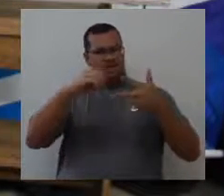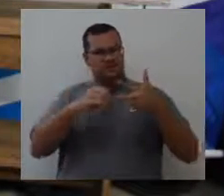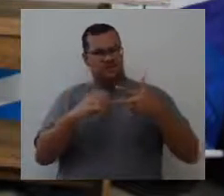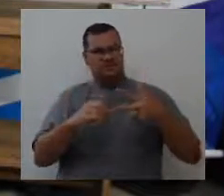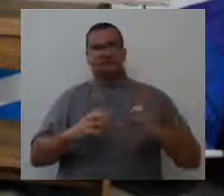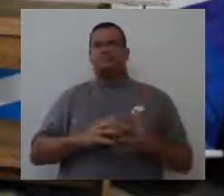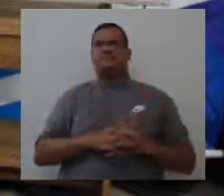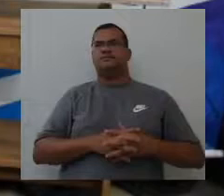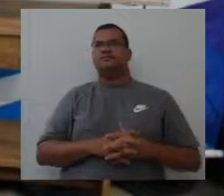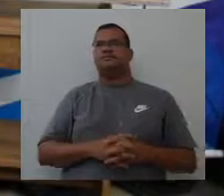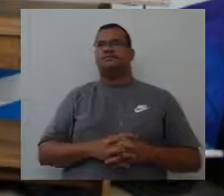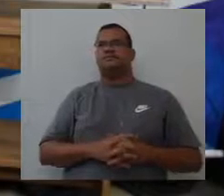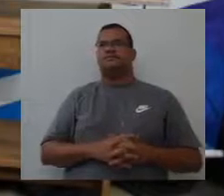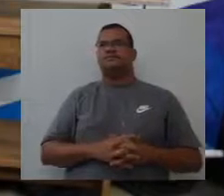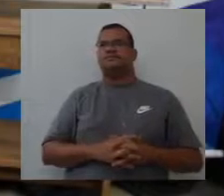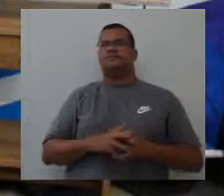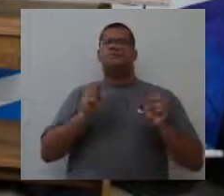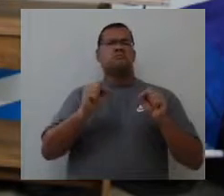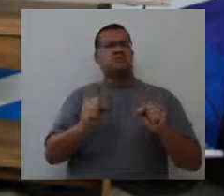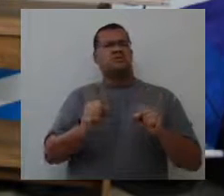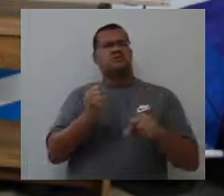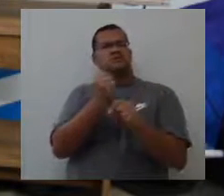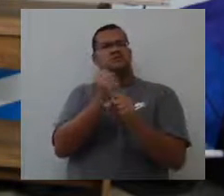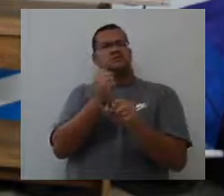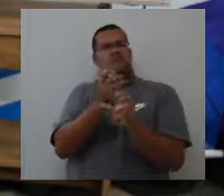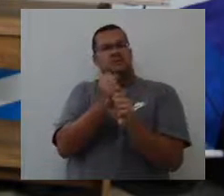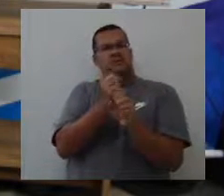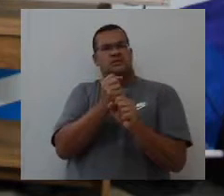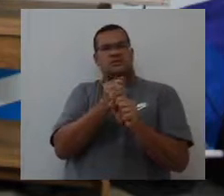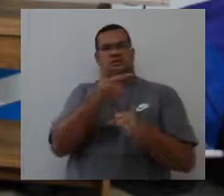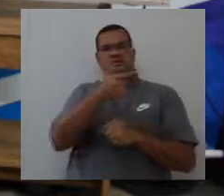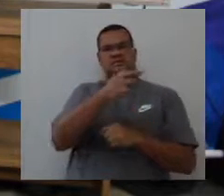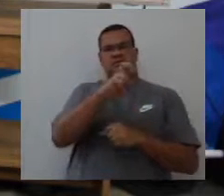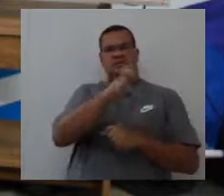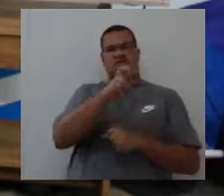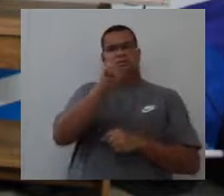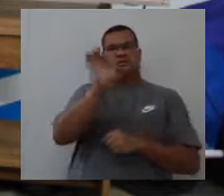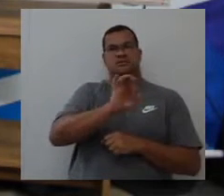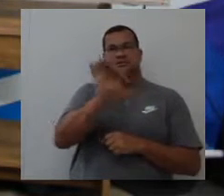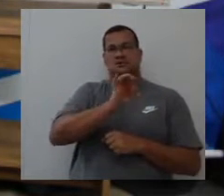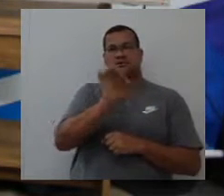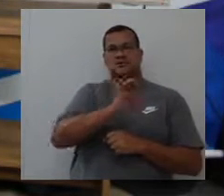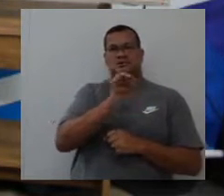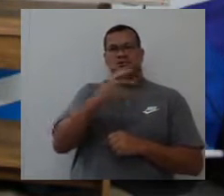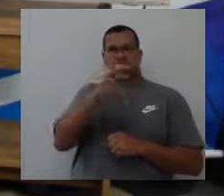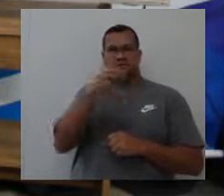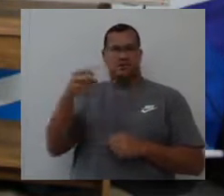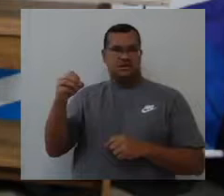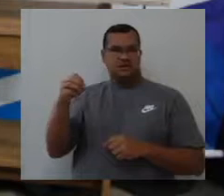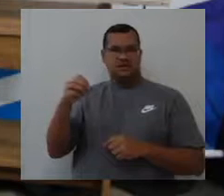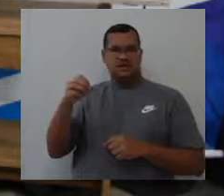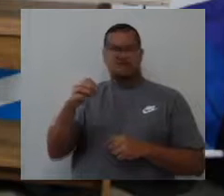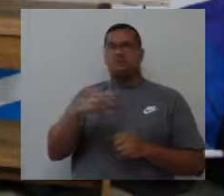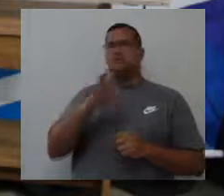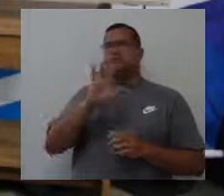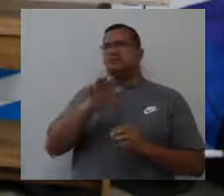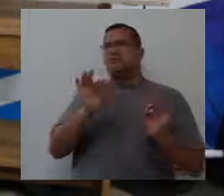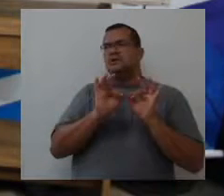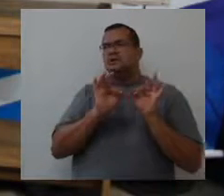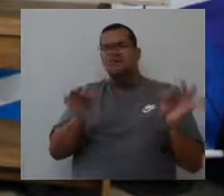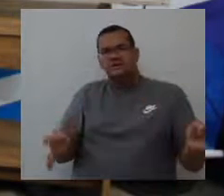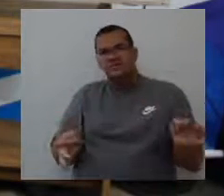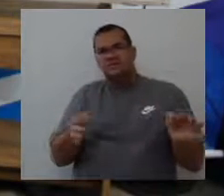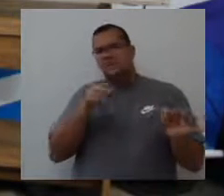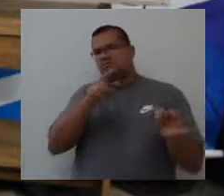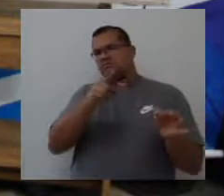certo? Por exemplo, vem comigo. Podemos calcular 25% de 300 de forma bem simples, através de uma multiplicação